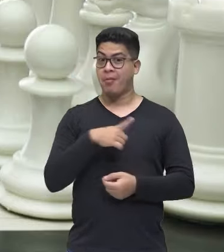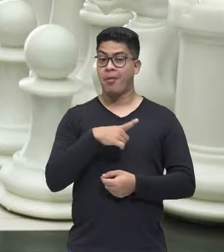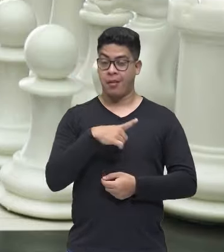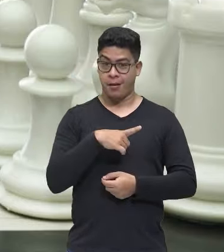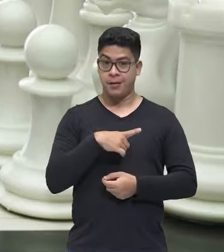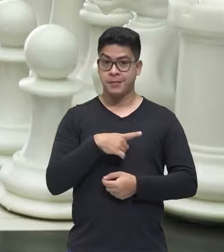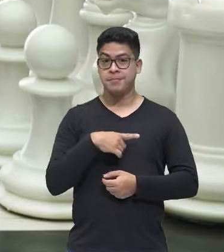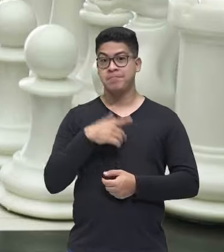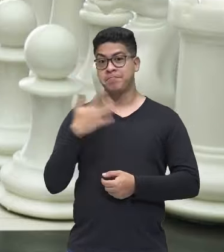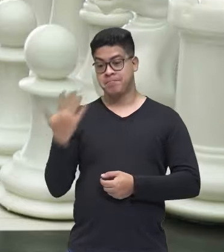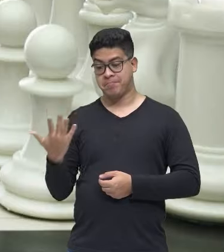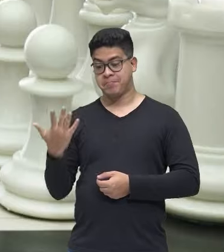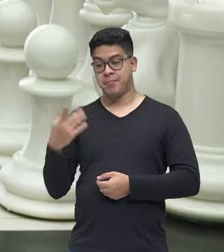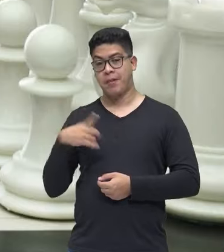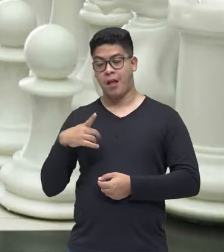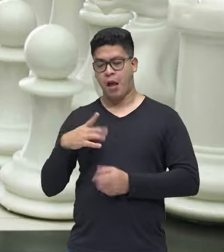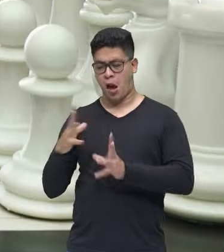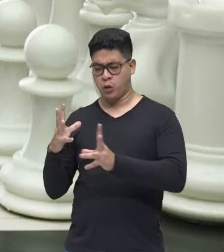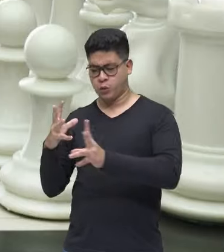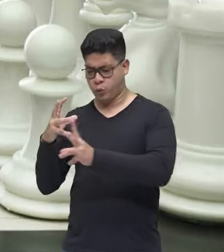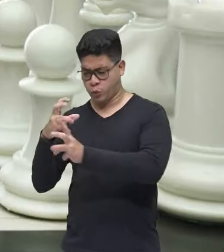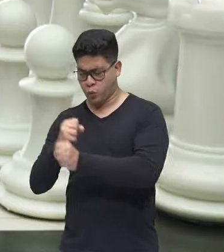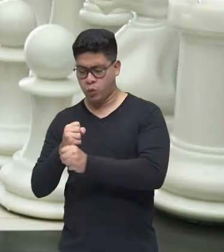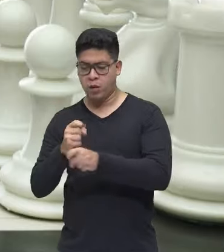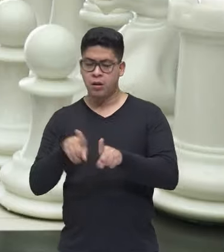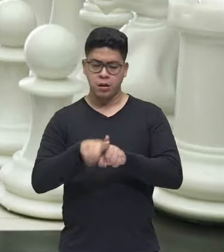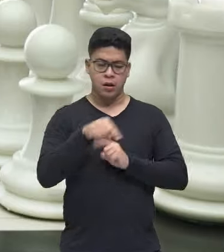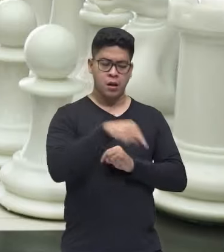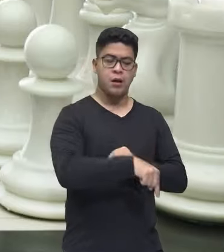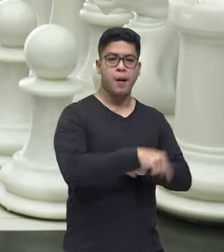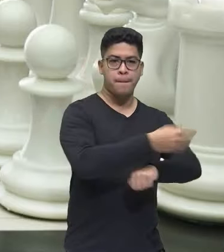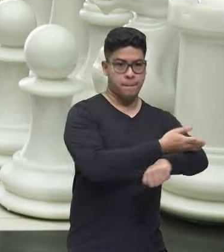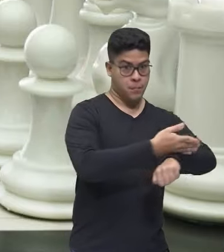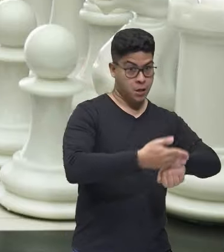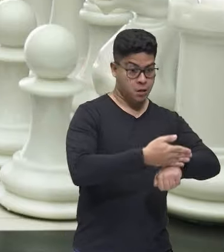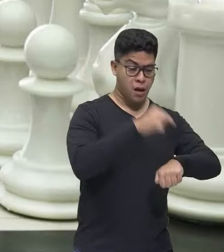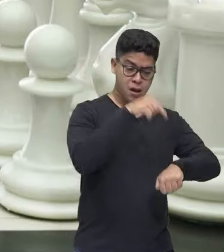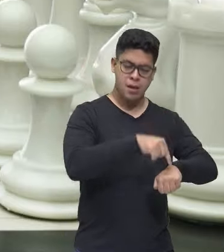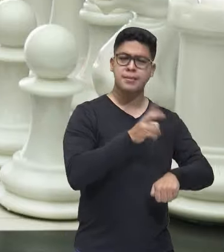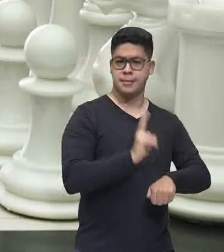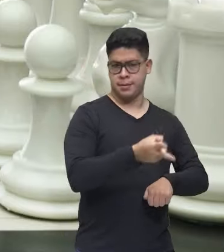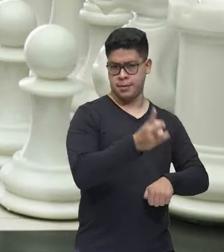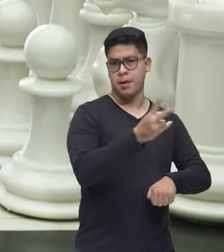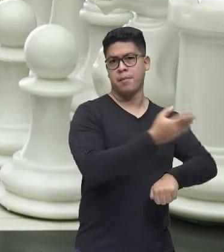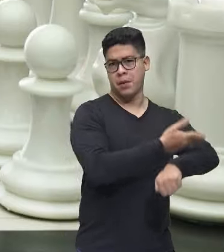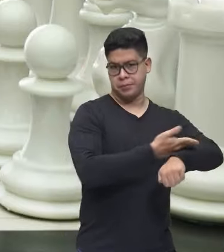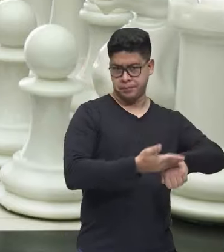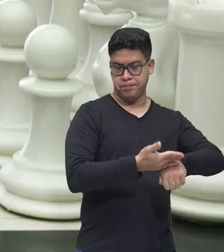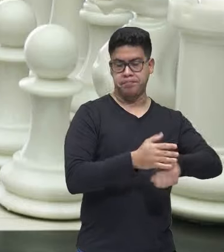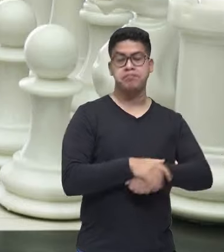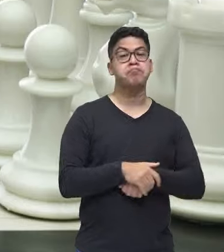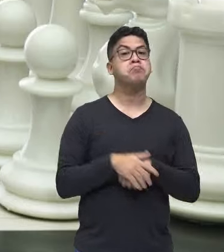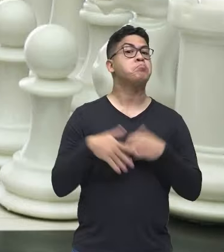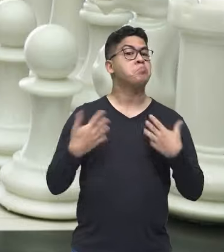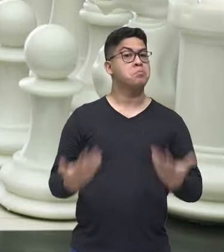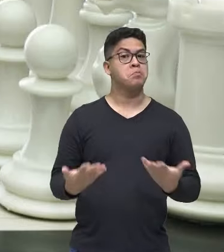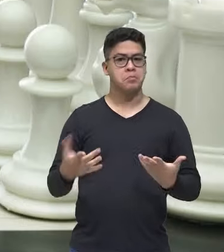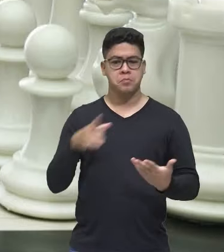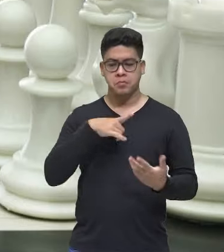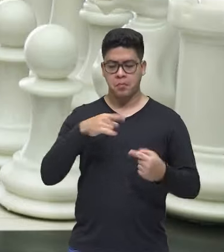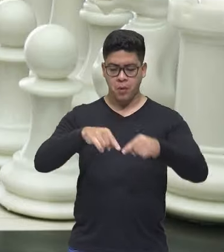peças escuras e as peças brancas. O que é importante a gente saber antes das peças? É a respeito do tabuleiro,